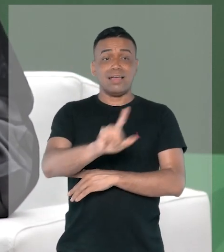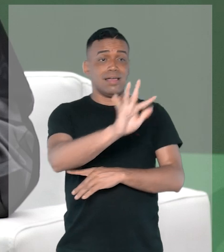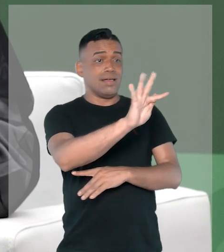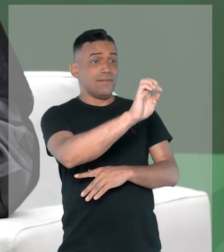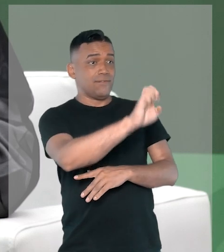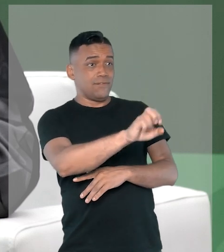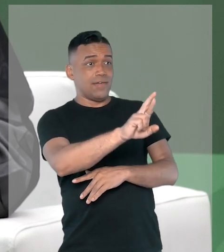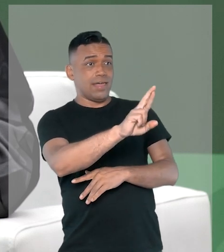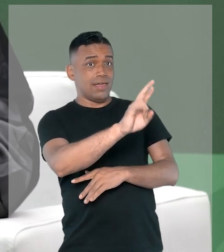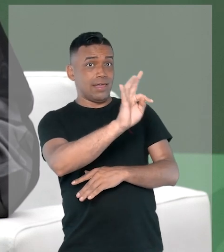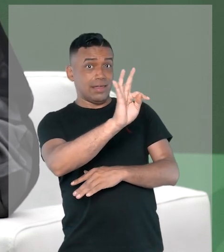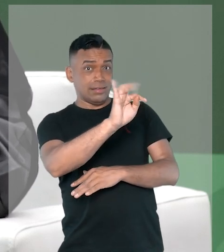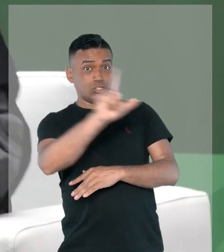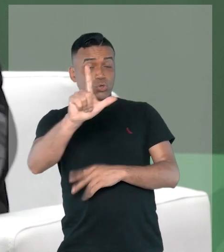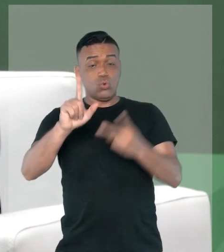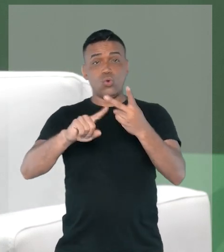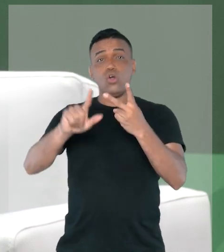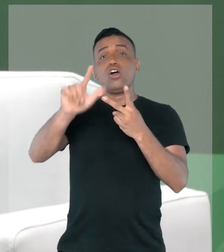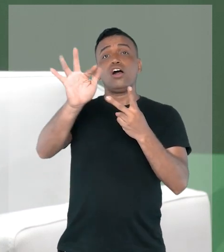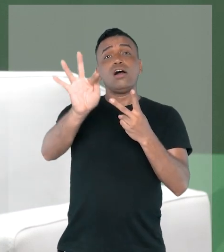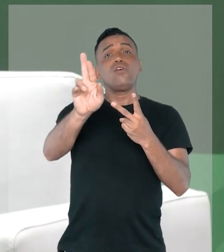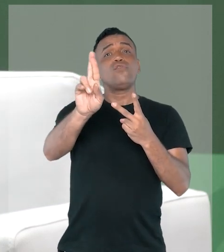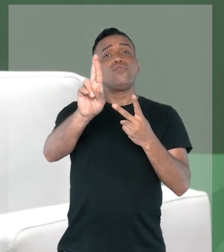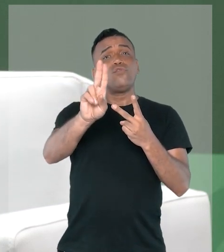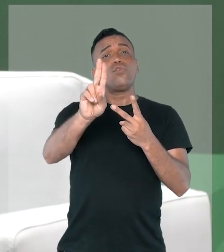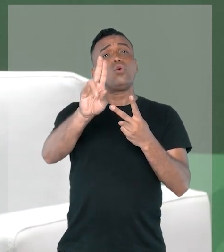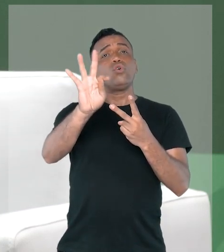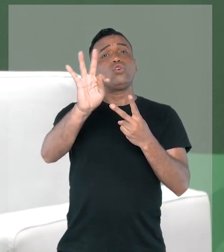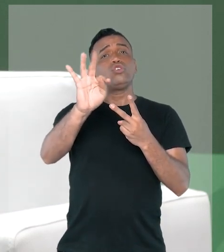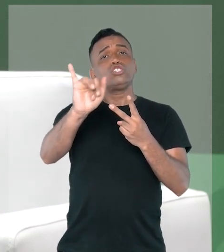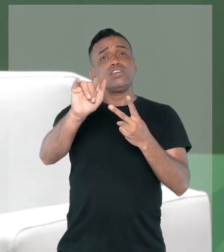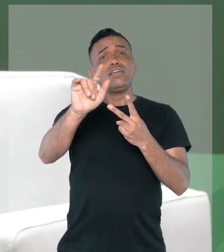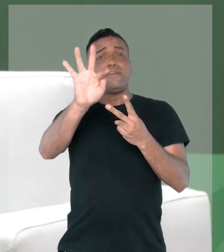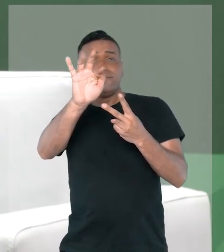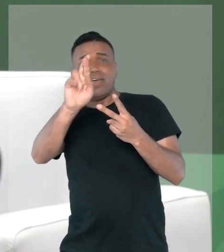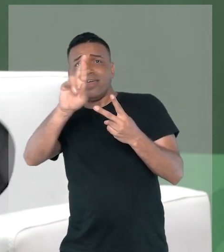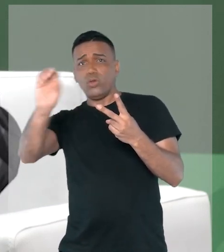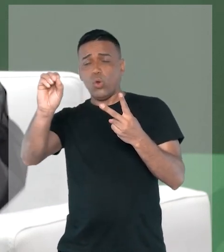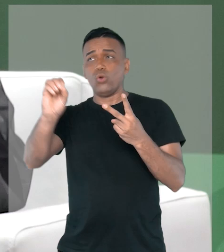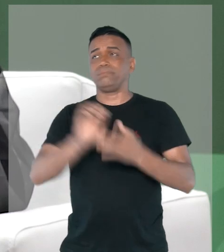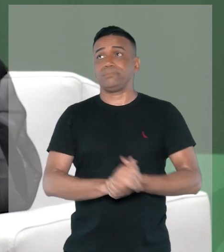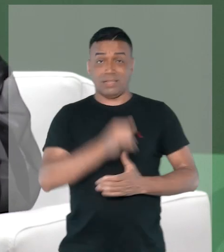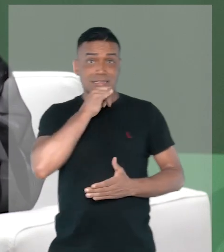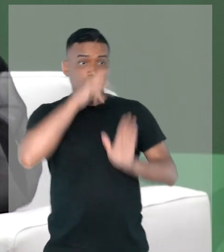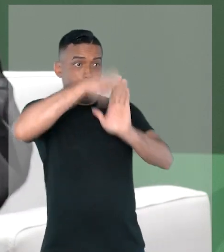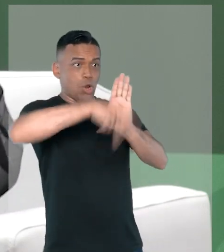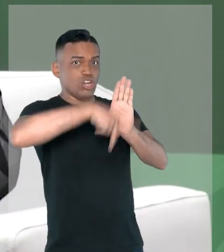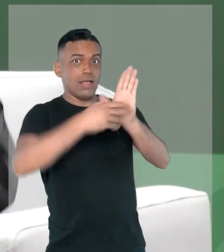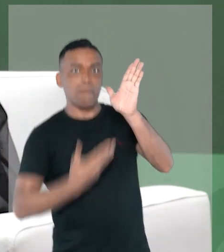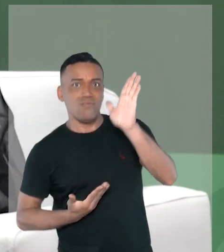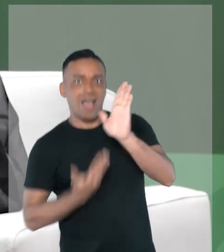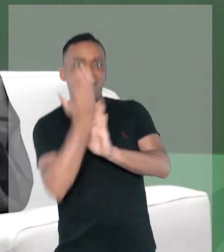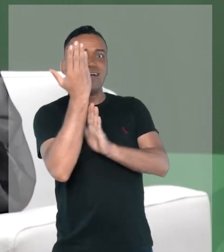de frutífero. Quando você faz alguma coisa, você tem um projeto, por exemplo, esse projeto é aprovado e começa